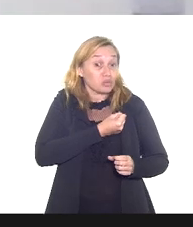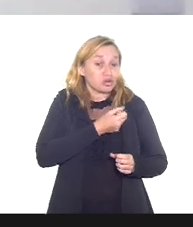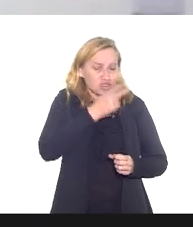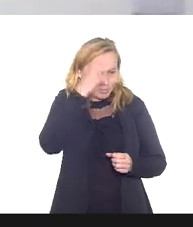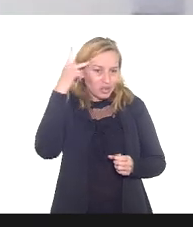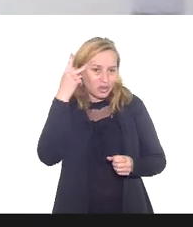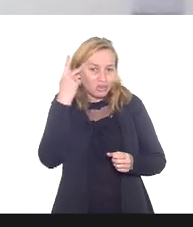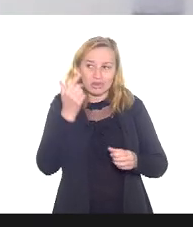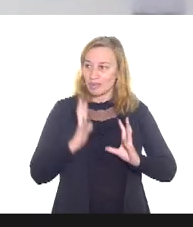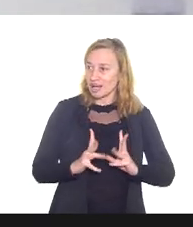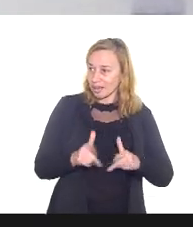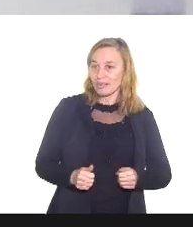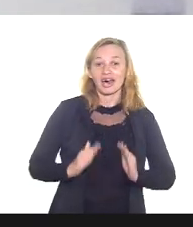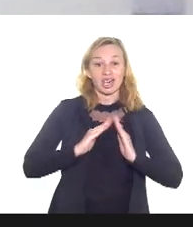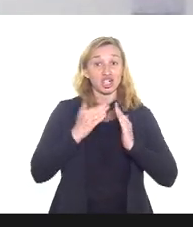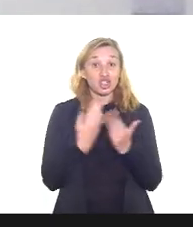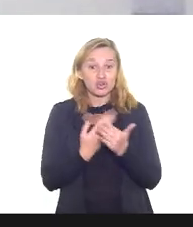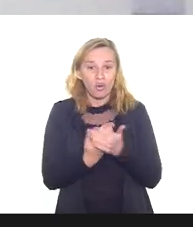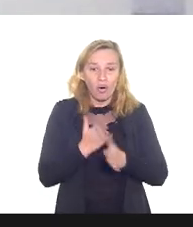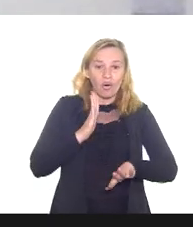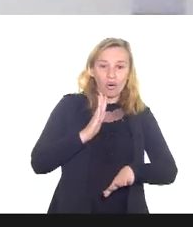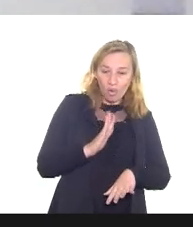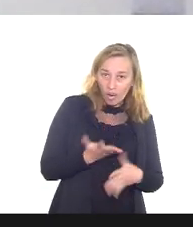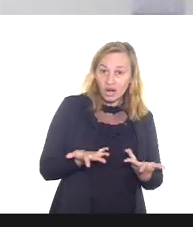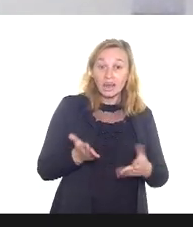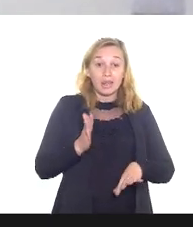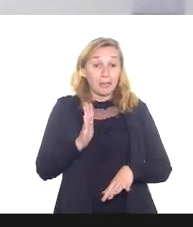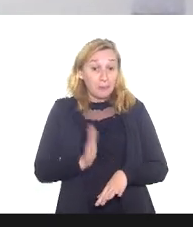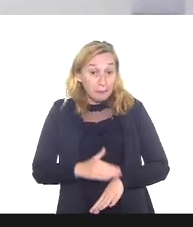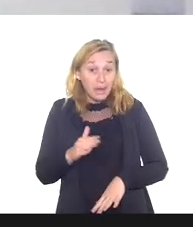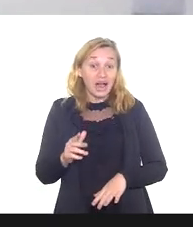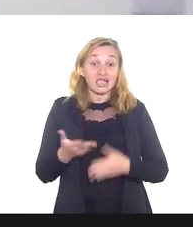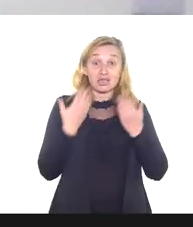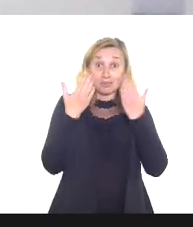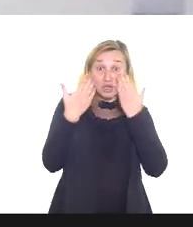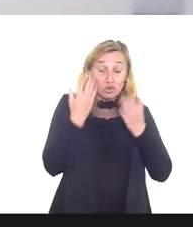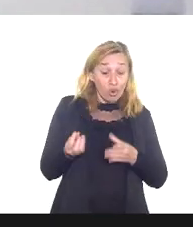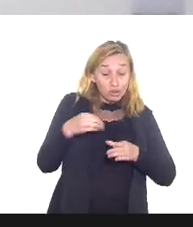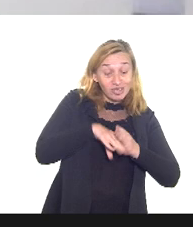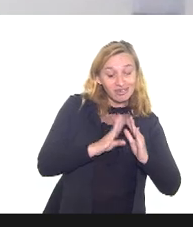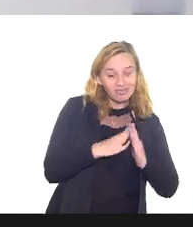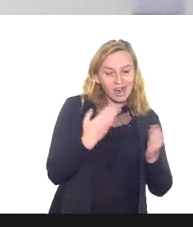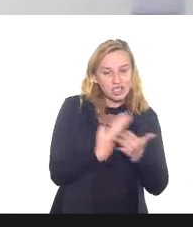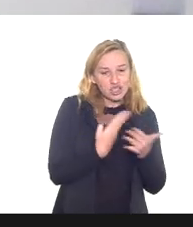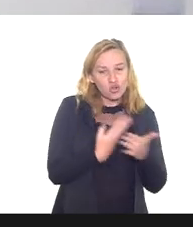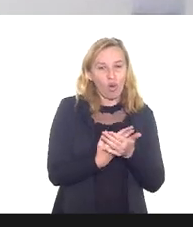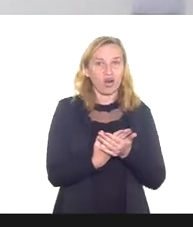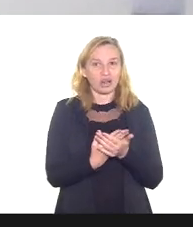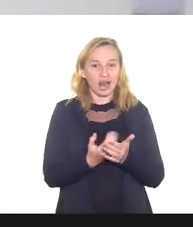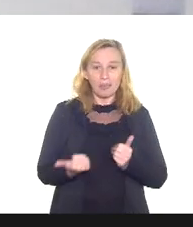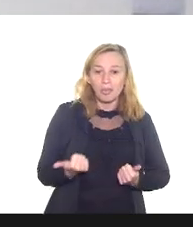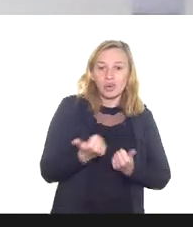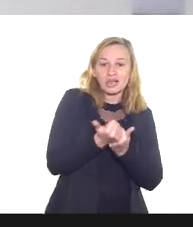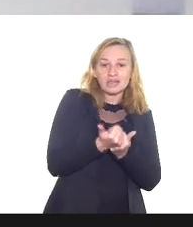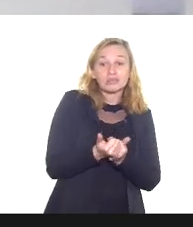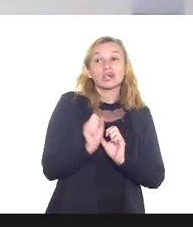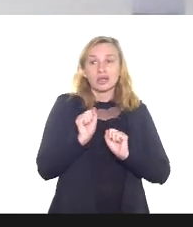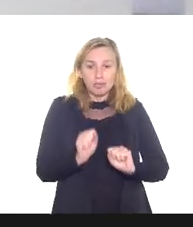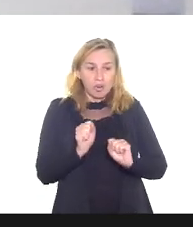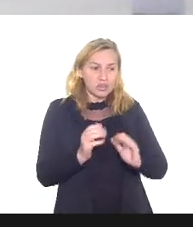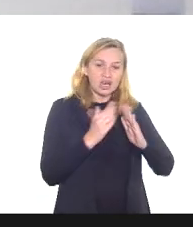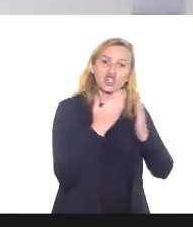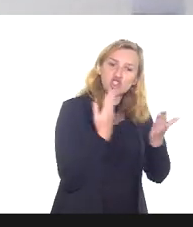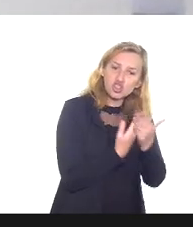adaptar as escolas, temos que ter mais assistentes sociais, psicólogos atuando no apoio à rede, para que as escolas possam,